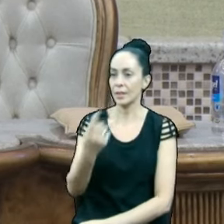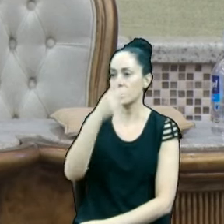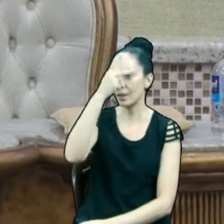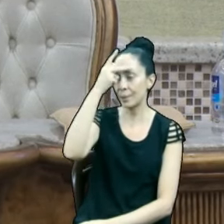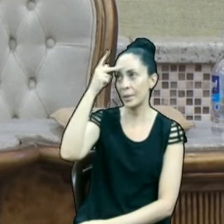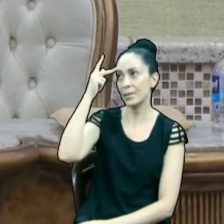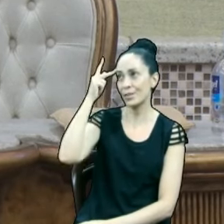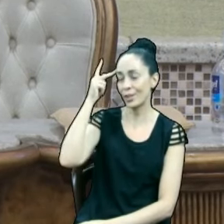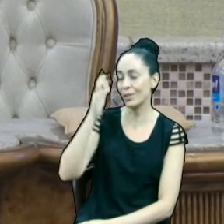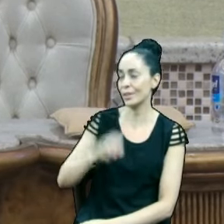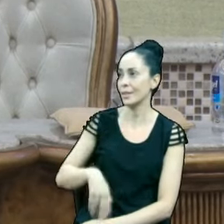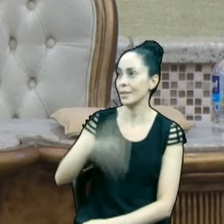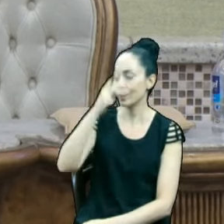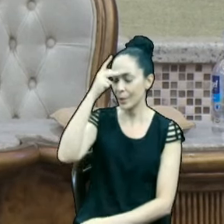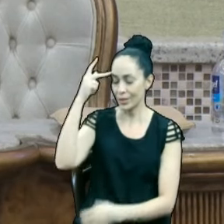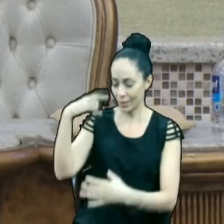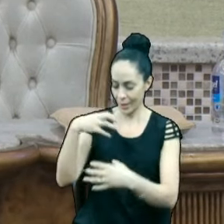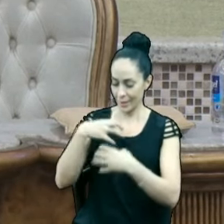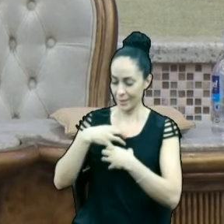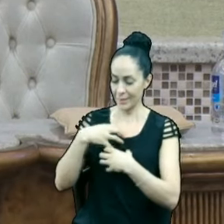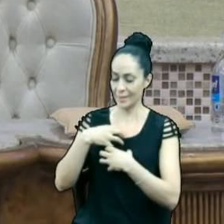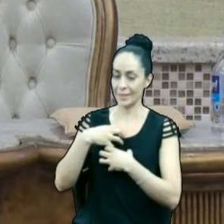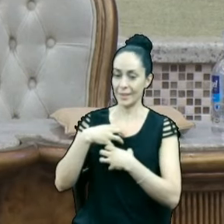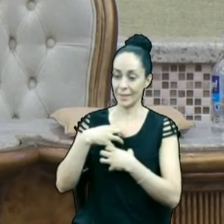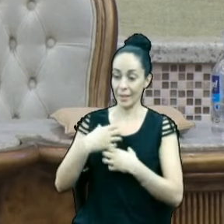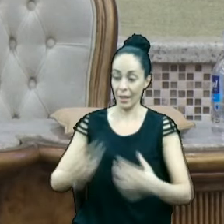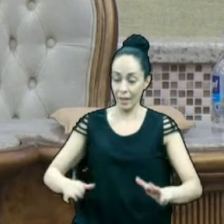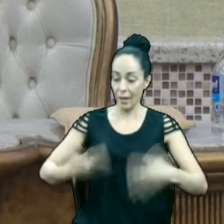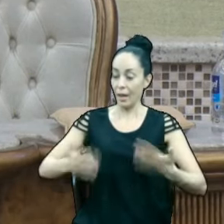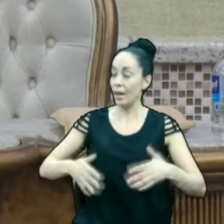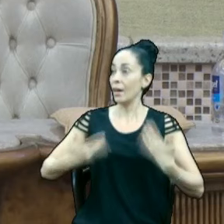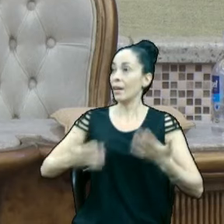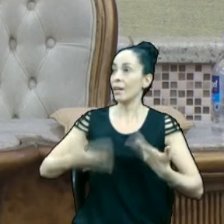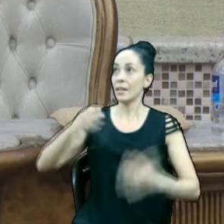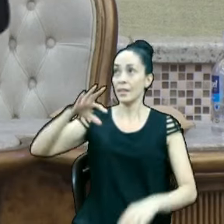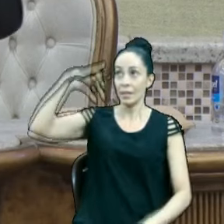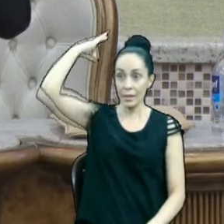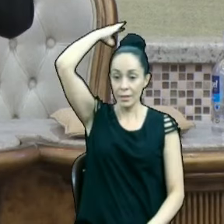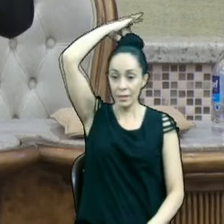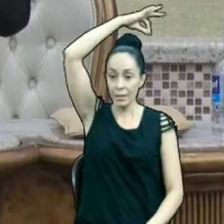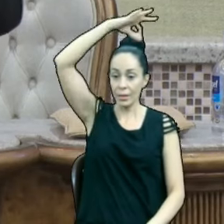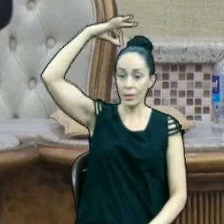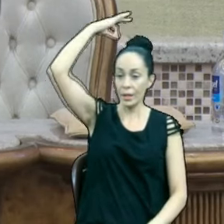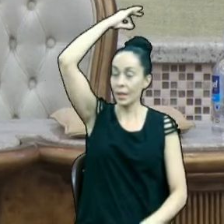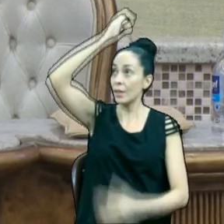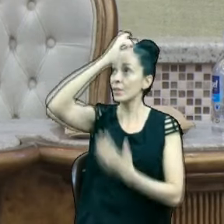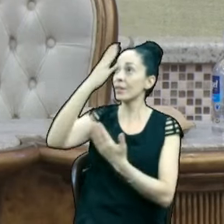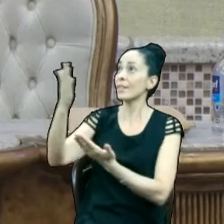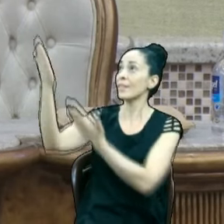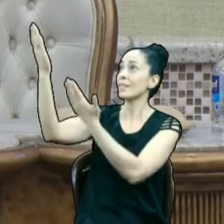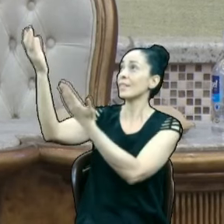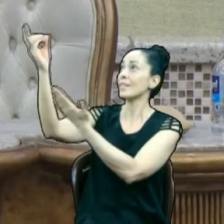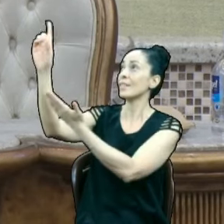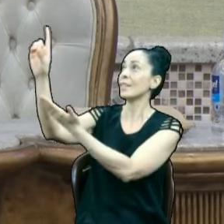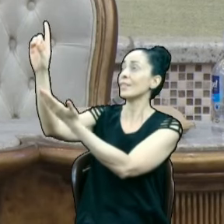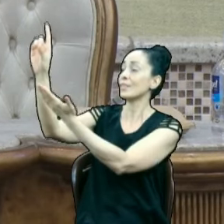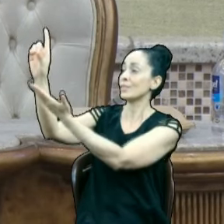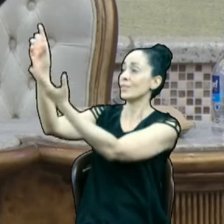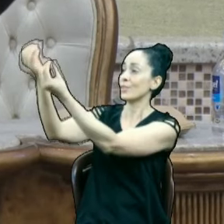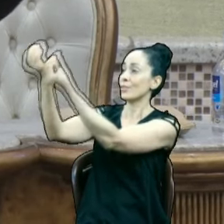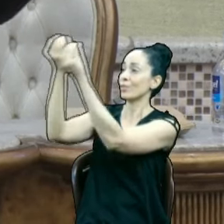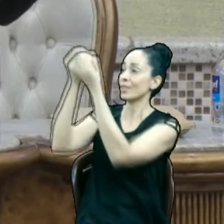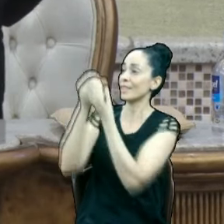despertar mento de ap pagamento espiritual Senhor o venha trazendo Graça sobre